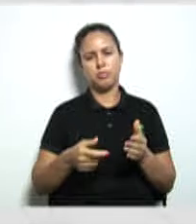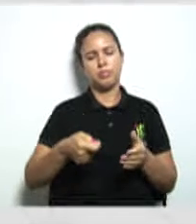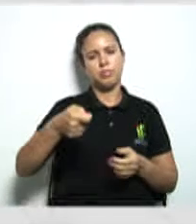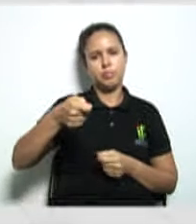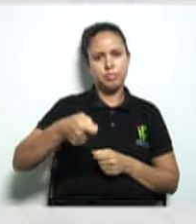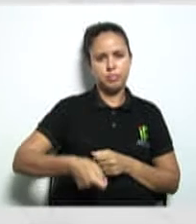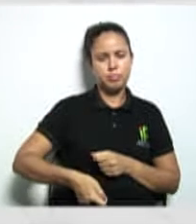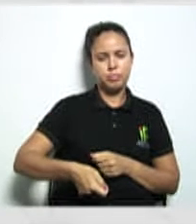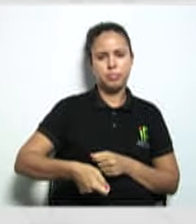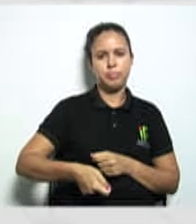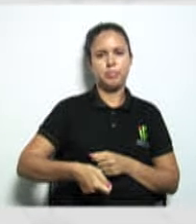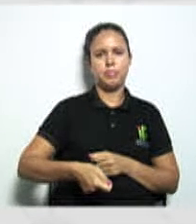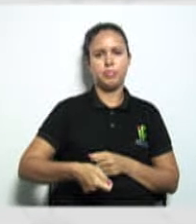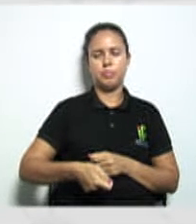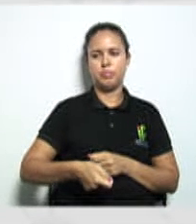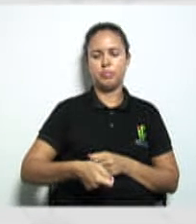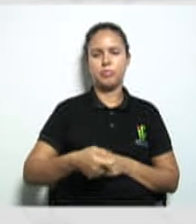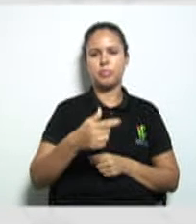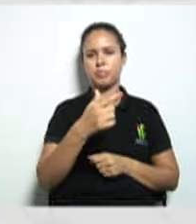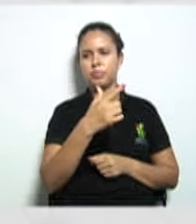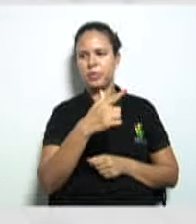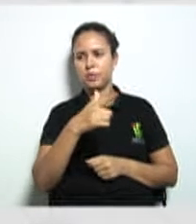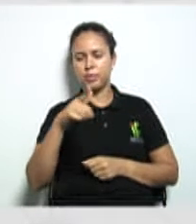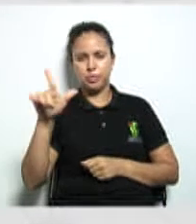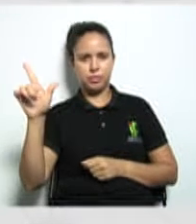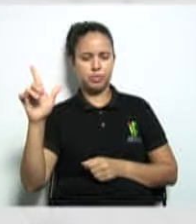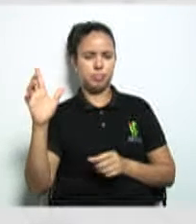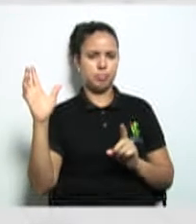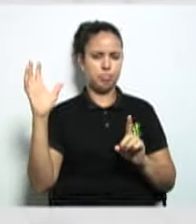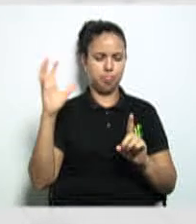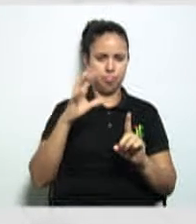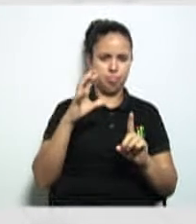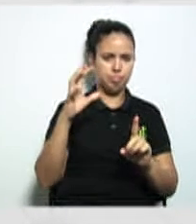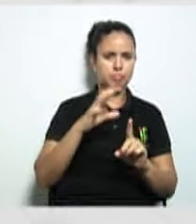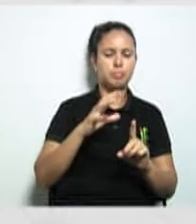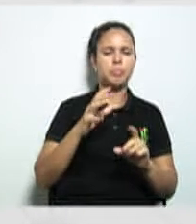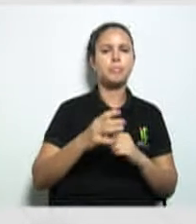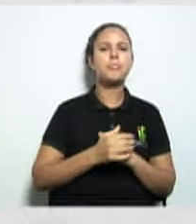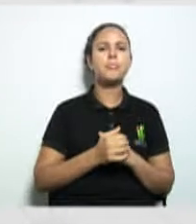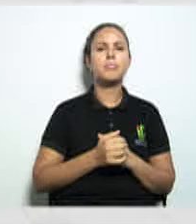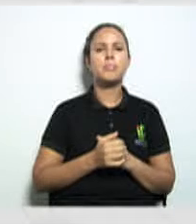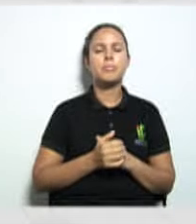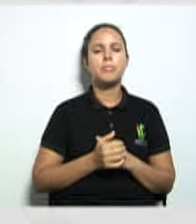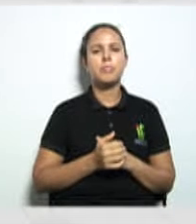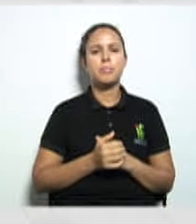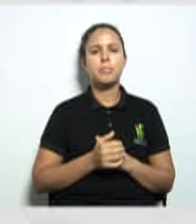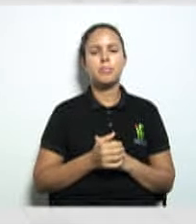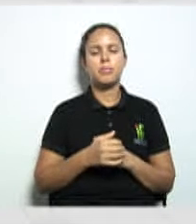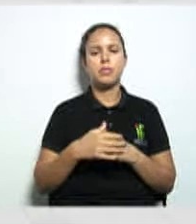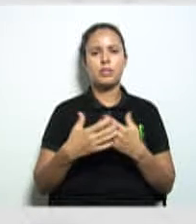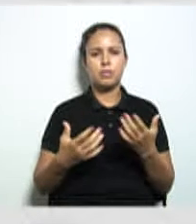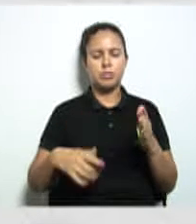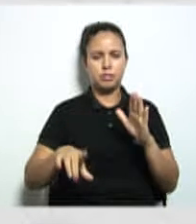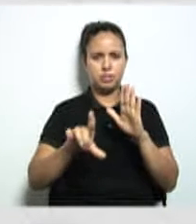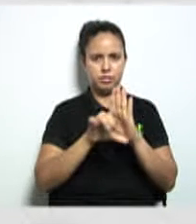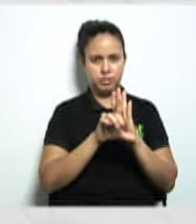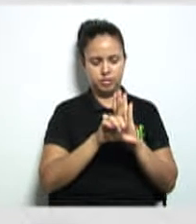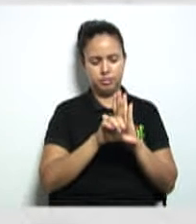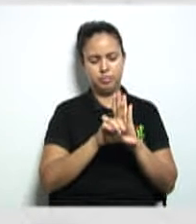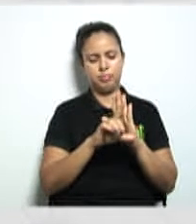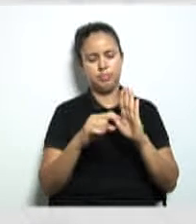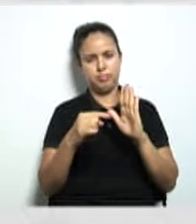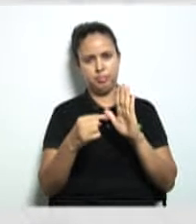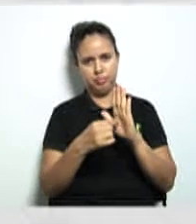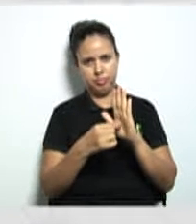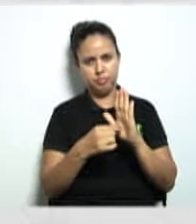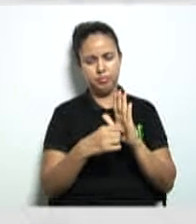a interferência estatal, ou seja, elas vão ser criadas, né, de acordo com a lei das cooperativas, né?